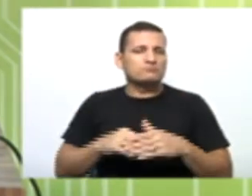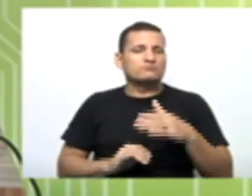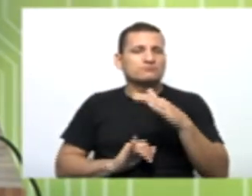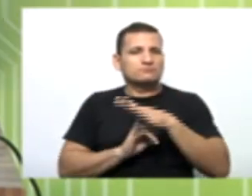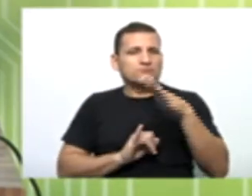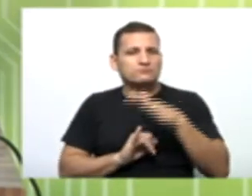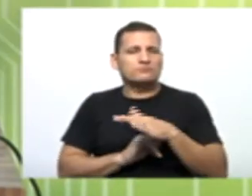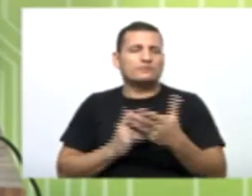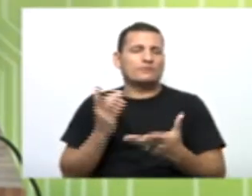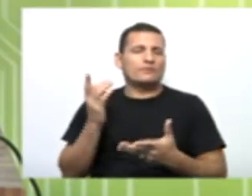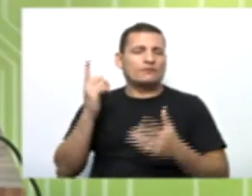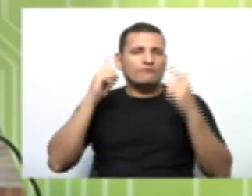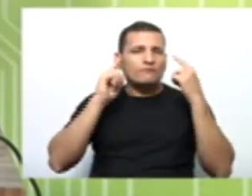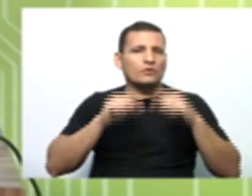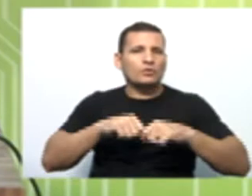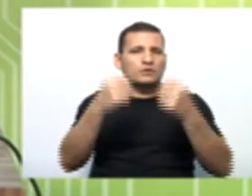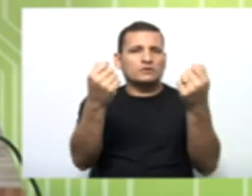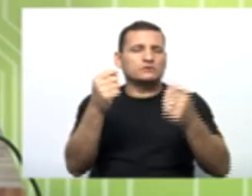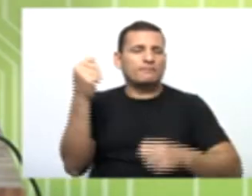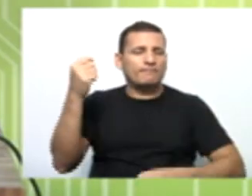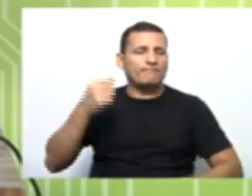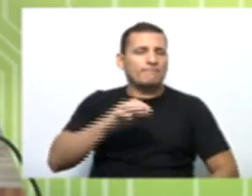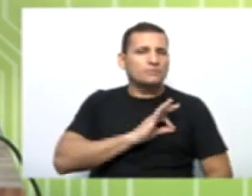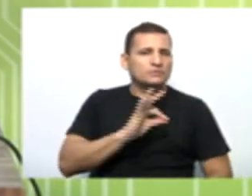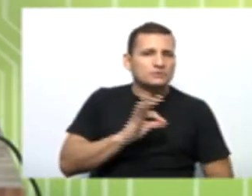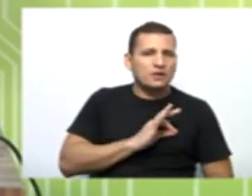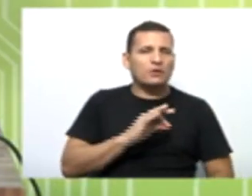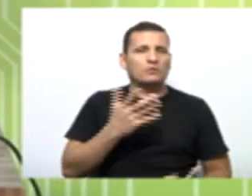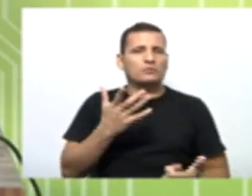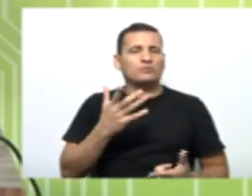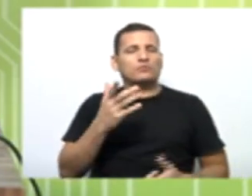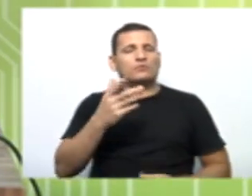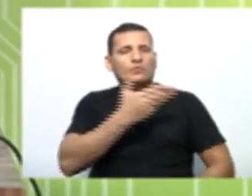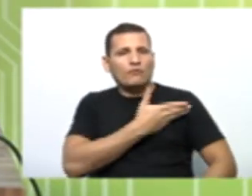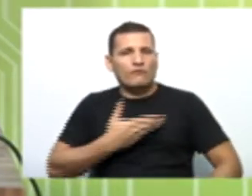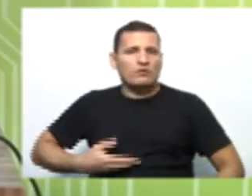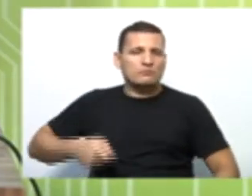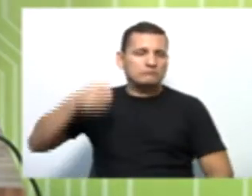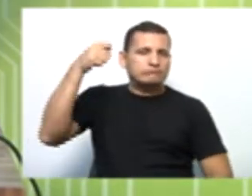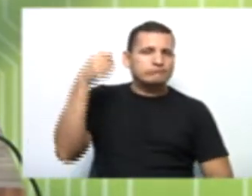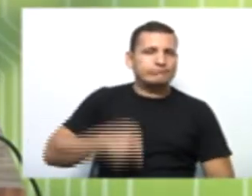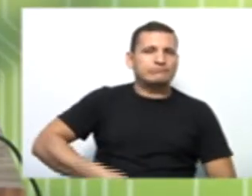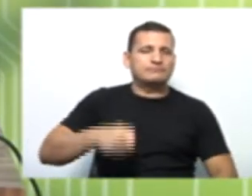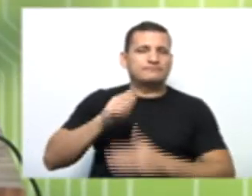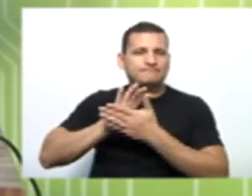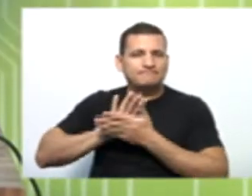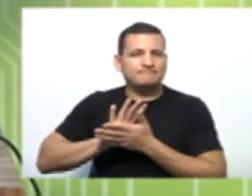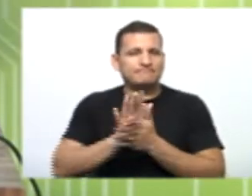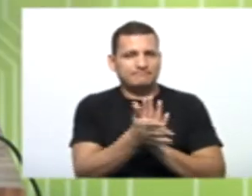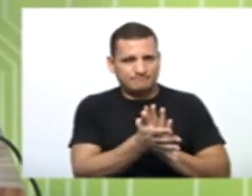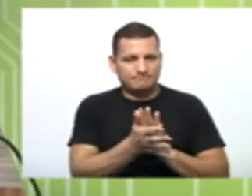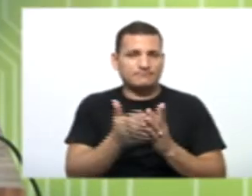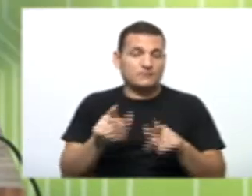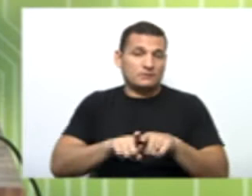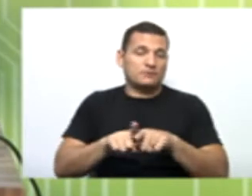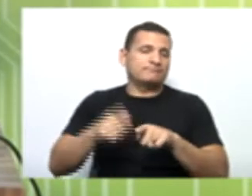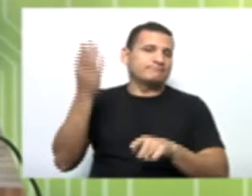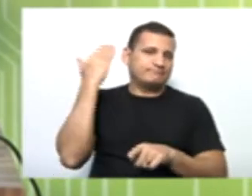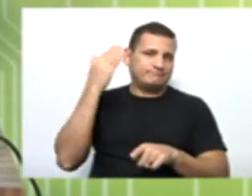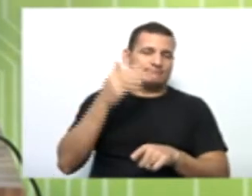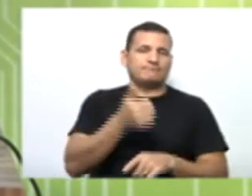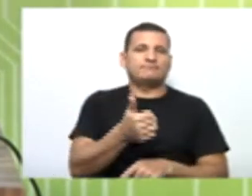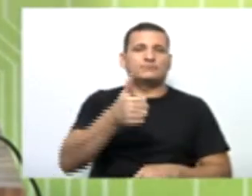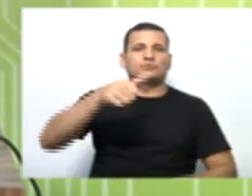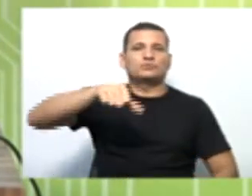a violência policial, nós não teríamos governos ditatoriais que estão massacrando, que massacraram no contexto da década de